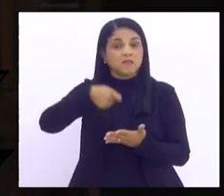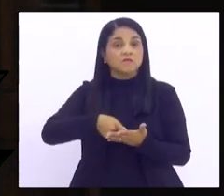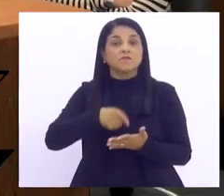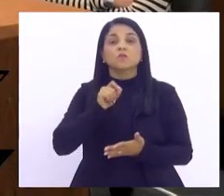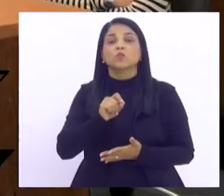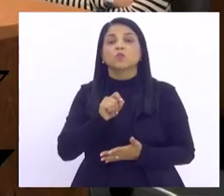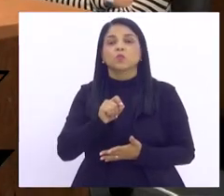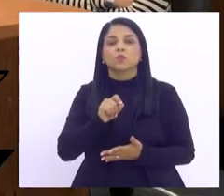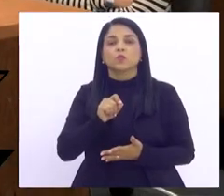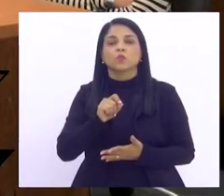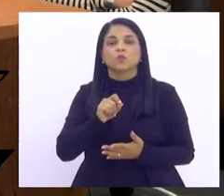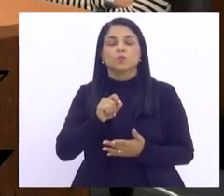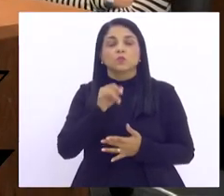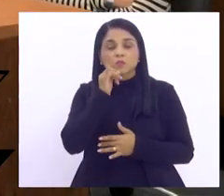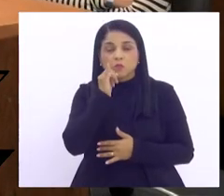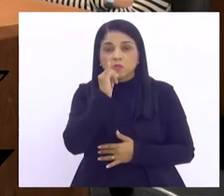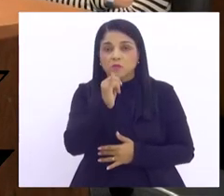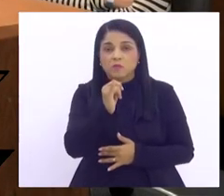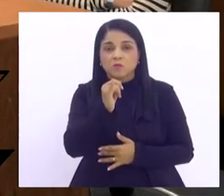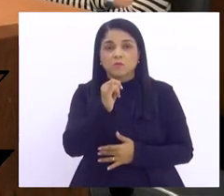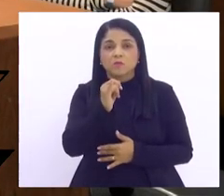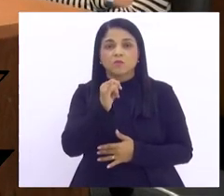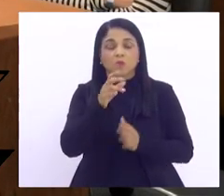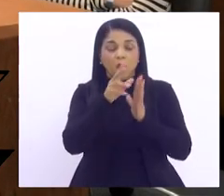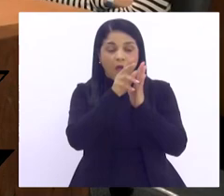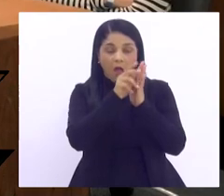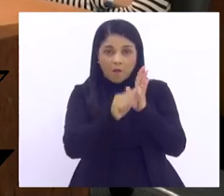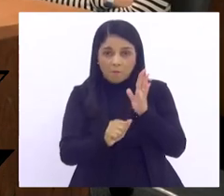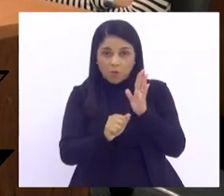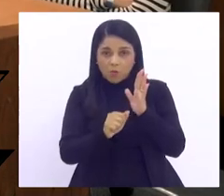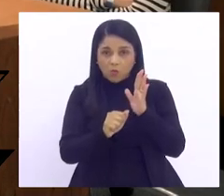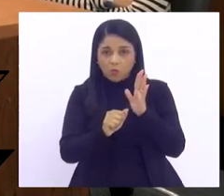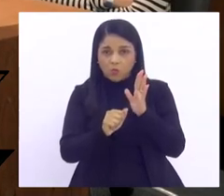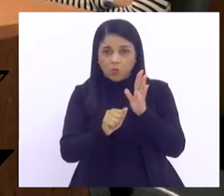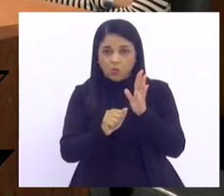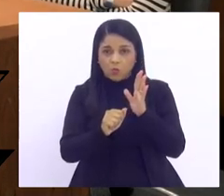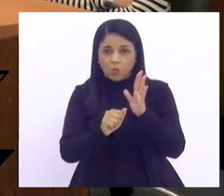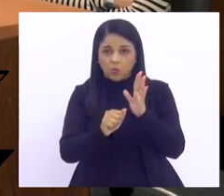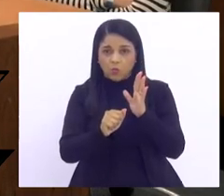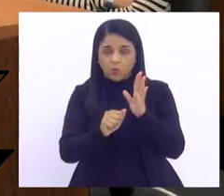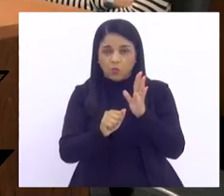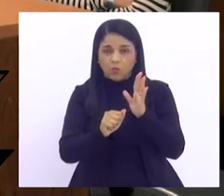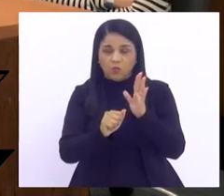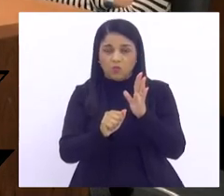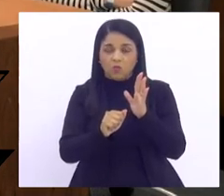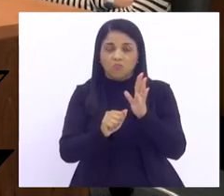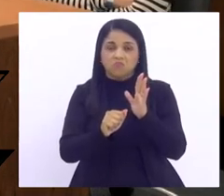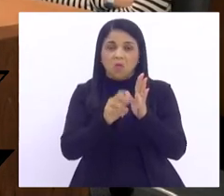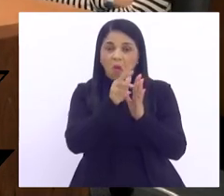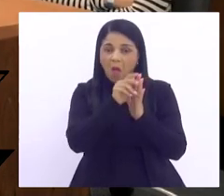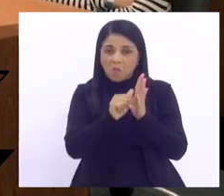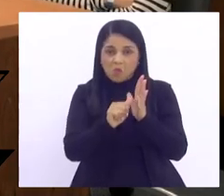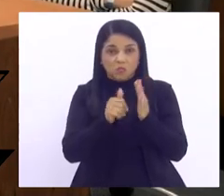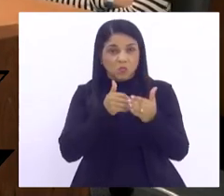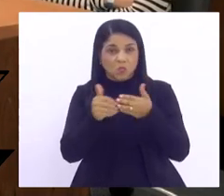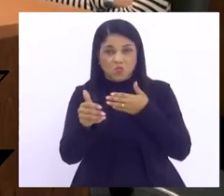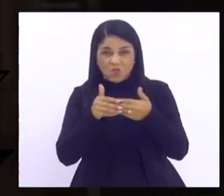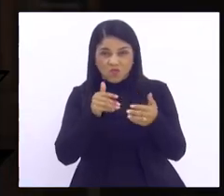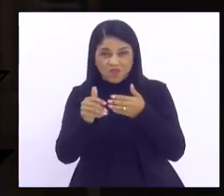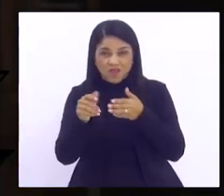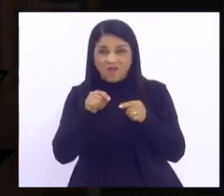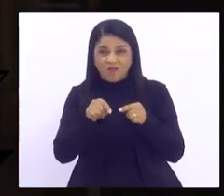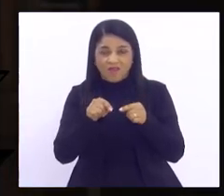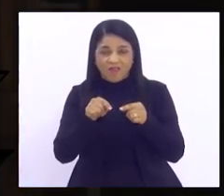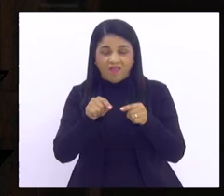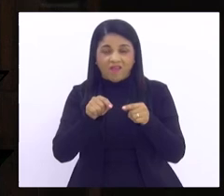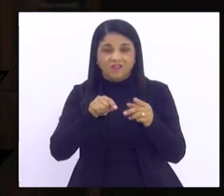diz? Declaro que o aborto direto, isto é, querido como fim ou como meio, constitui sempre uma